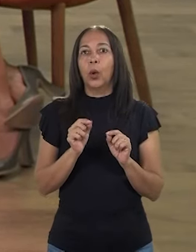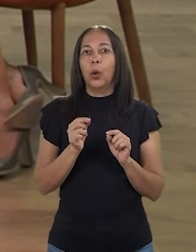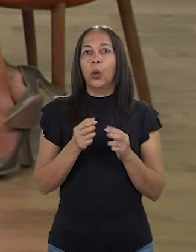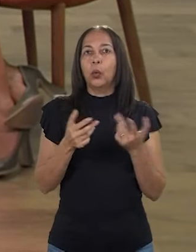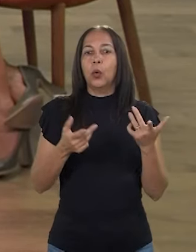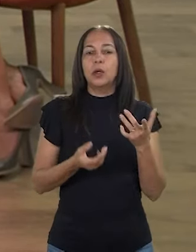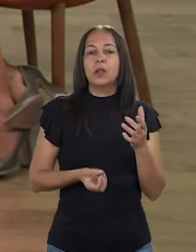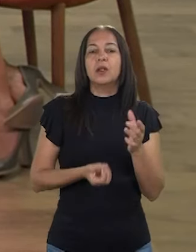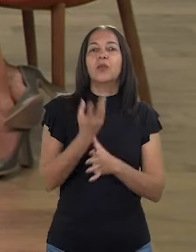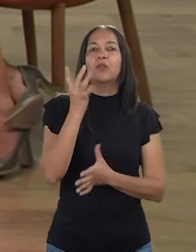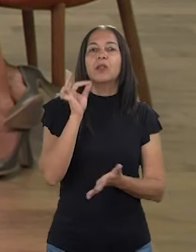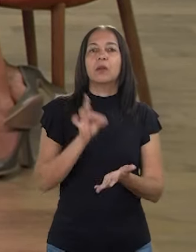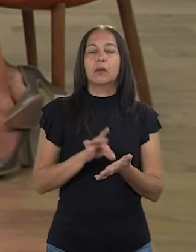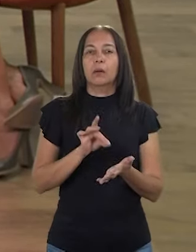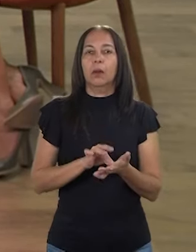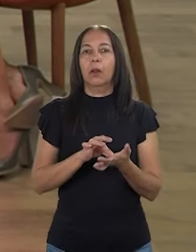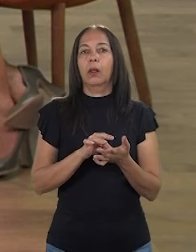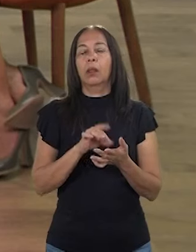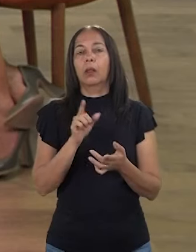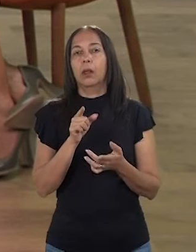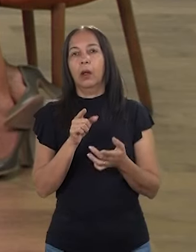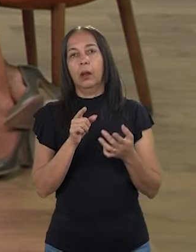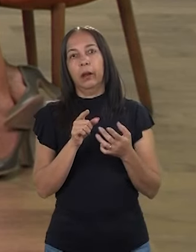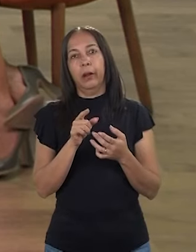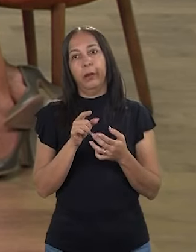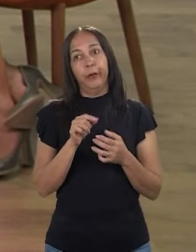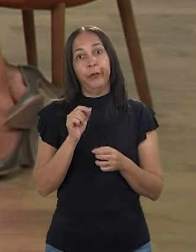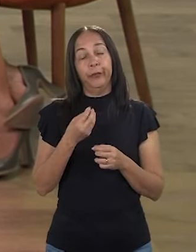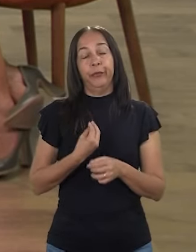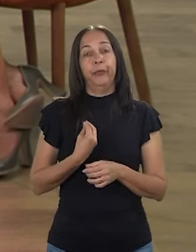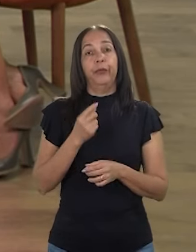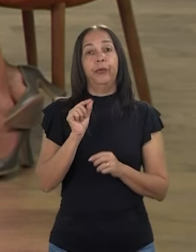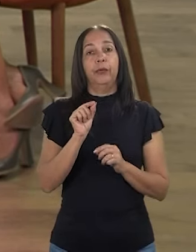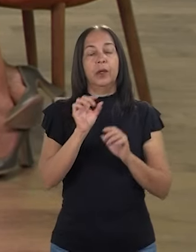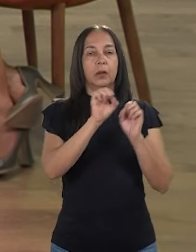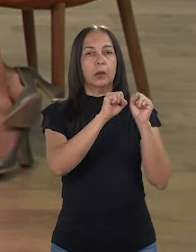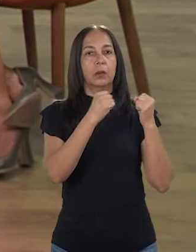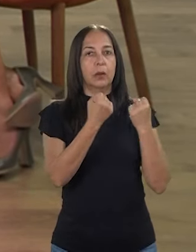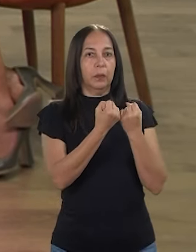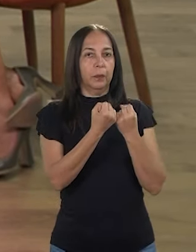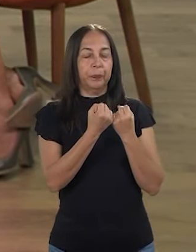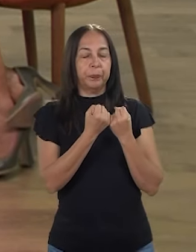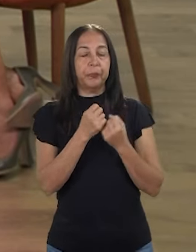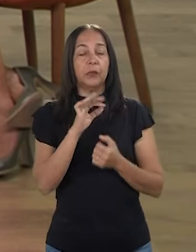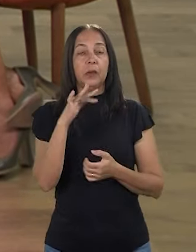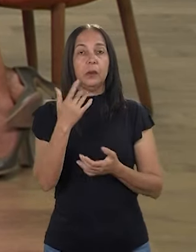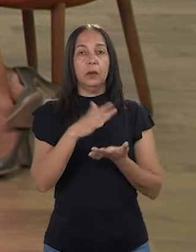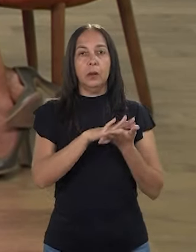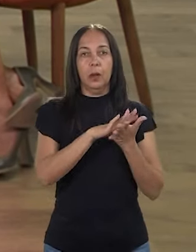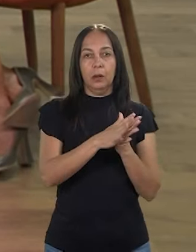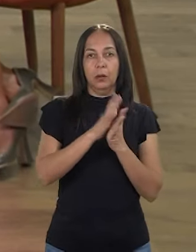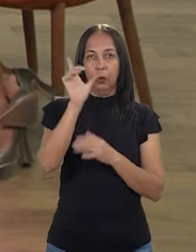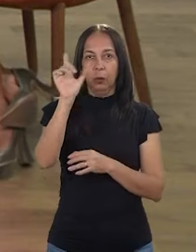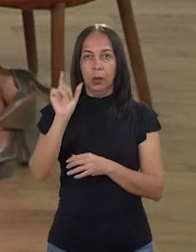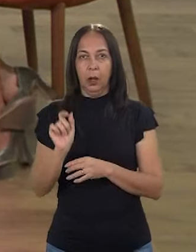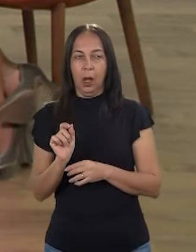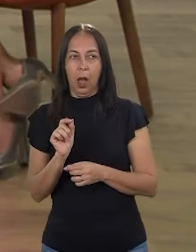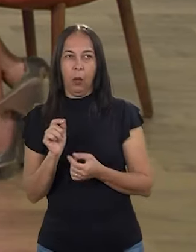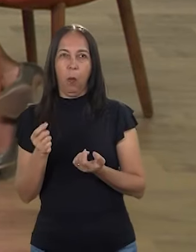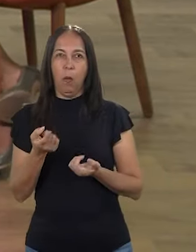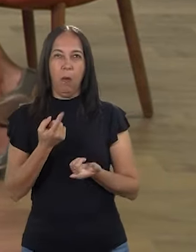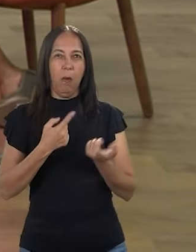fenômenos concretos na realidade social a gente pode dizer que o racismo algorítmico ele é uma